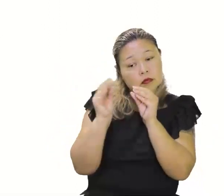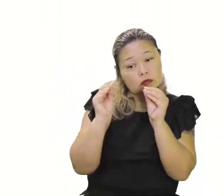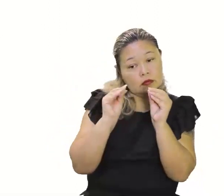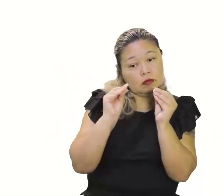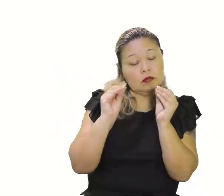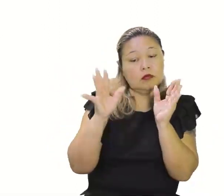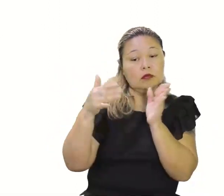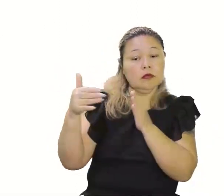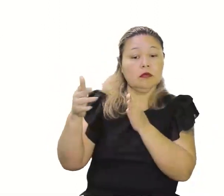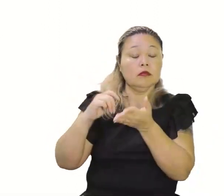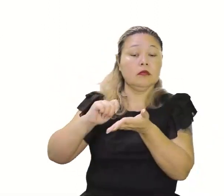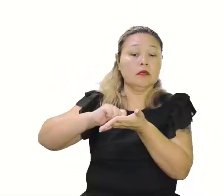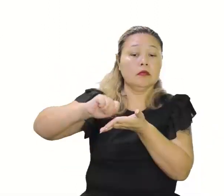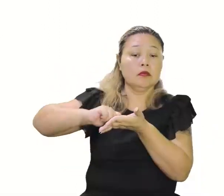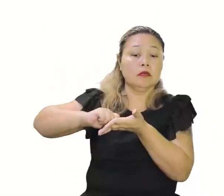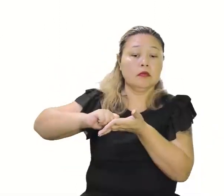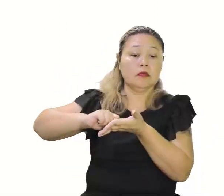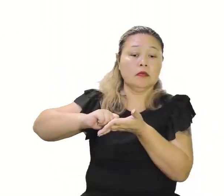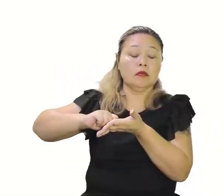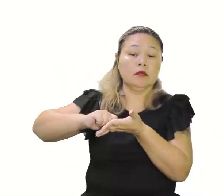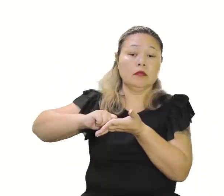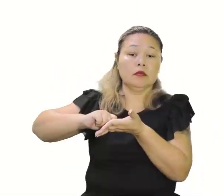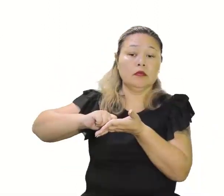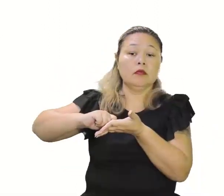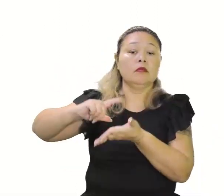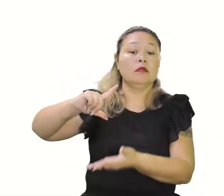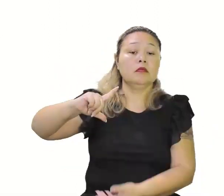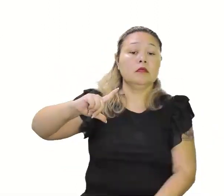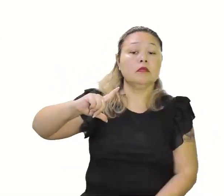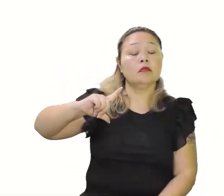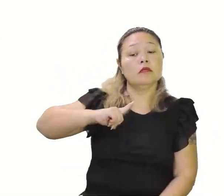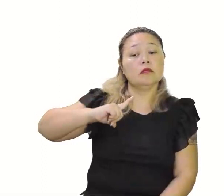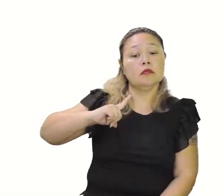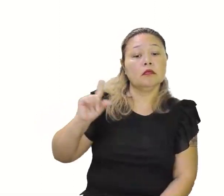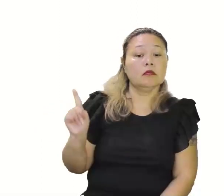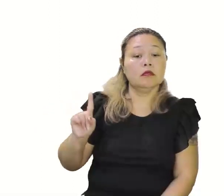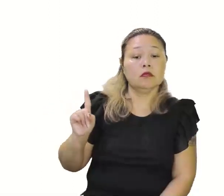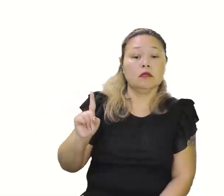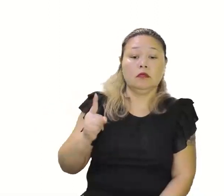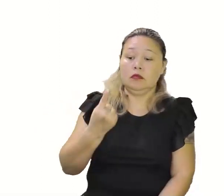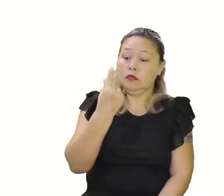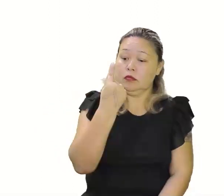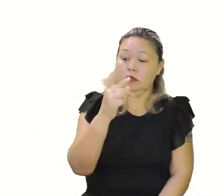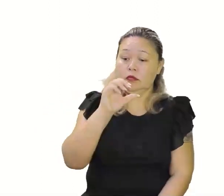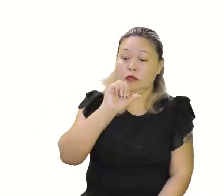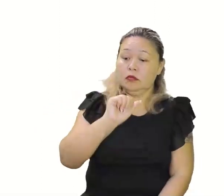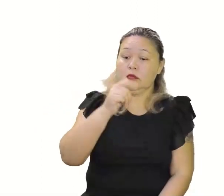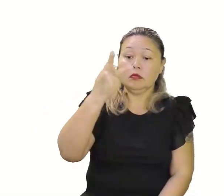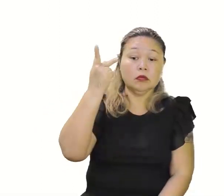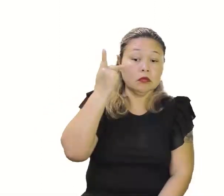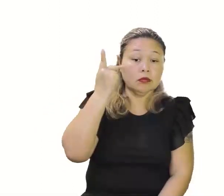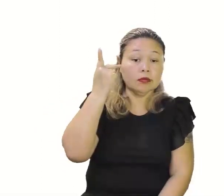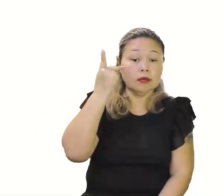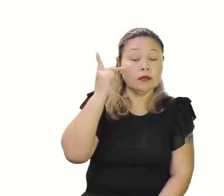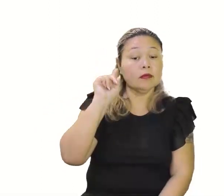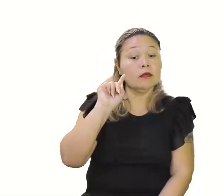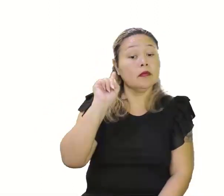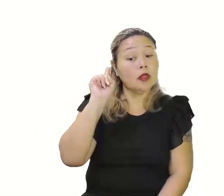tá? Então, vamos lá. Eu tenho um alqueire paulista, equivale